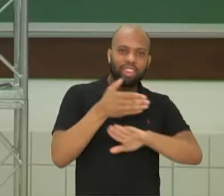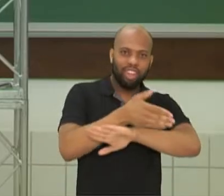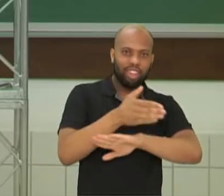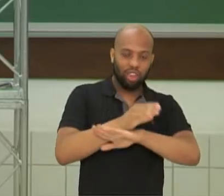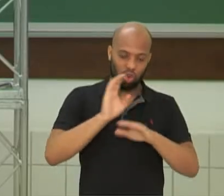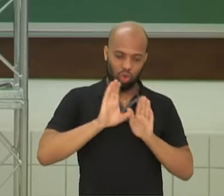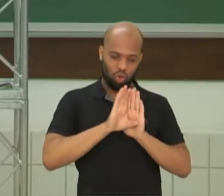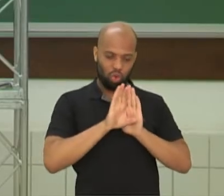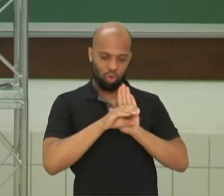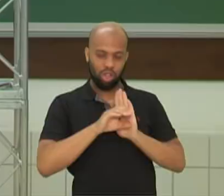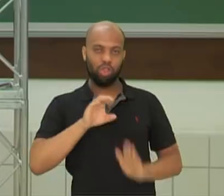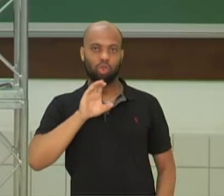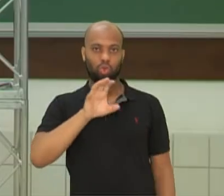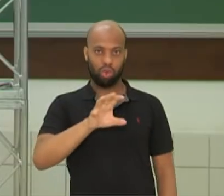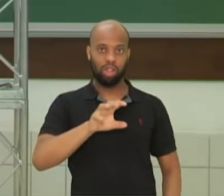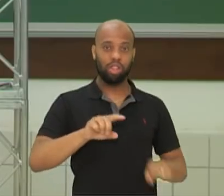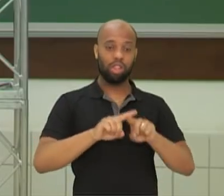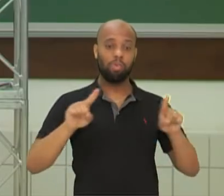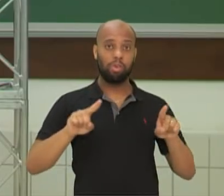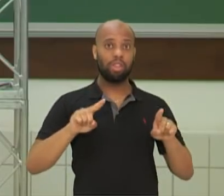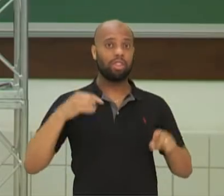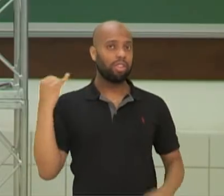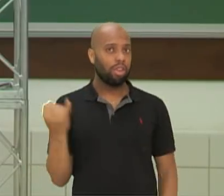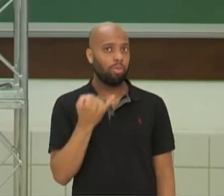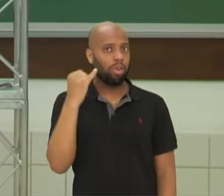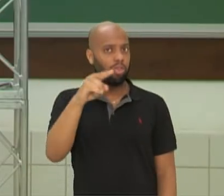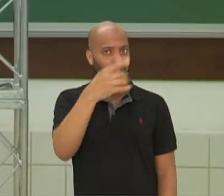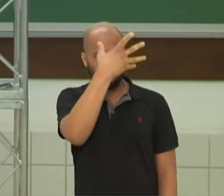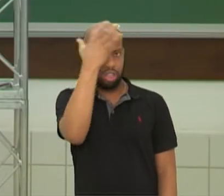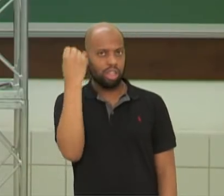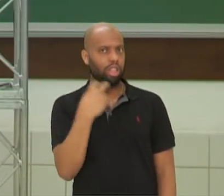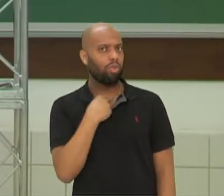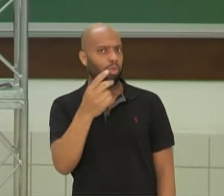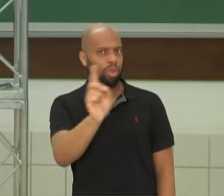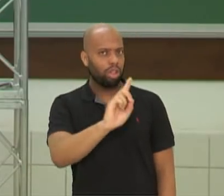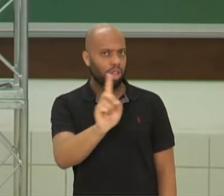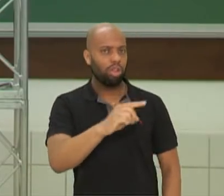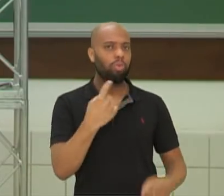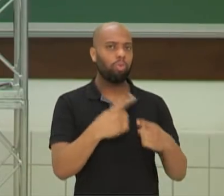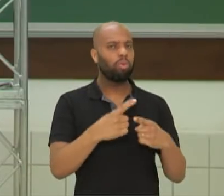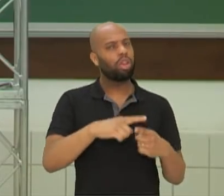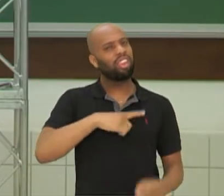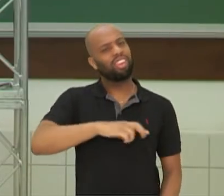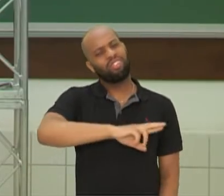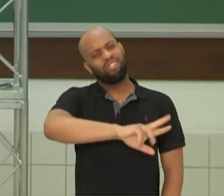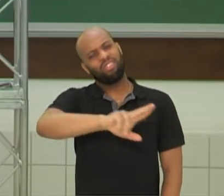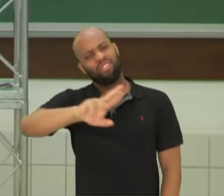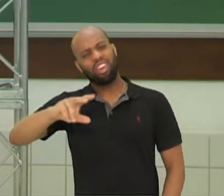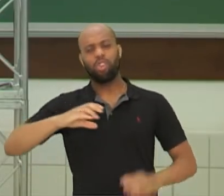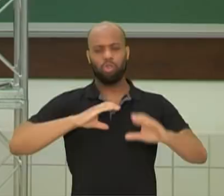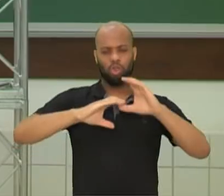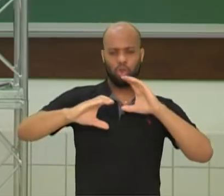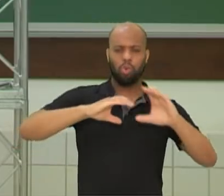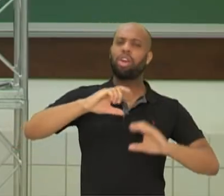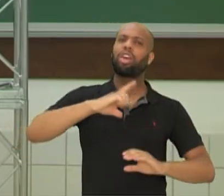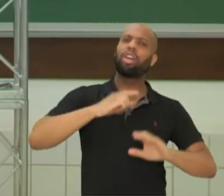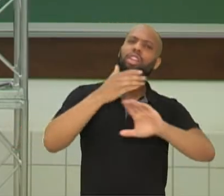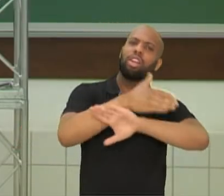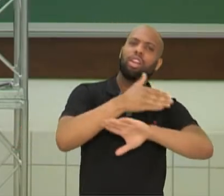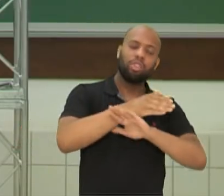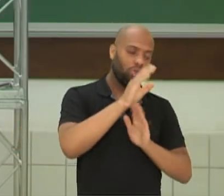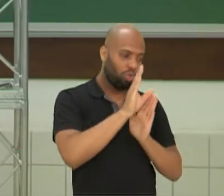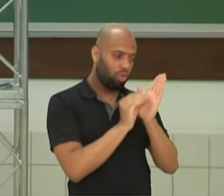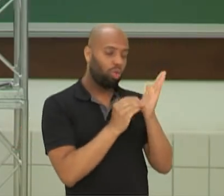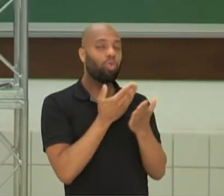função exponencial. Não esqueça, olha só, nós estamos em vários meios de comunicação para você ter acesso ao